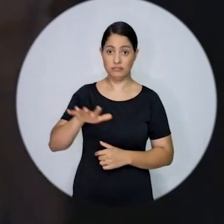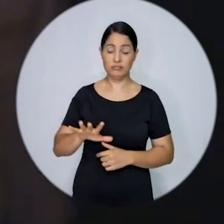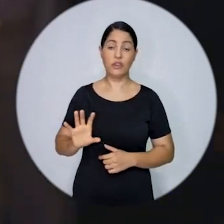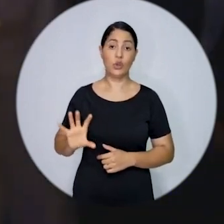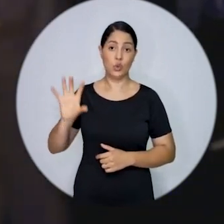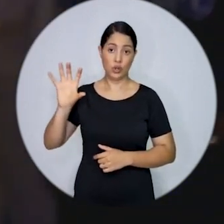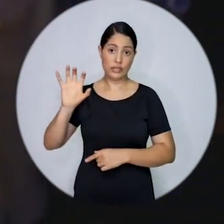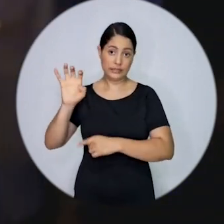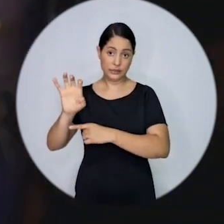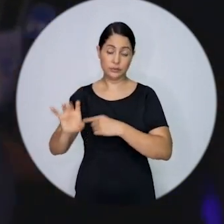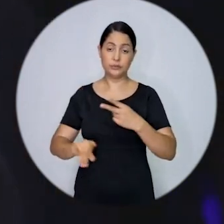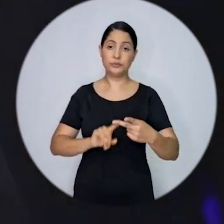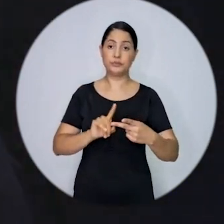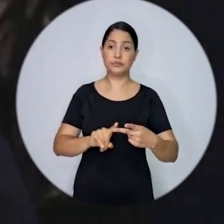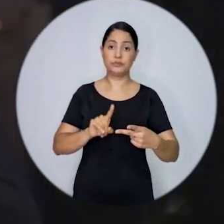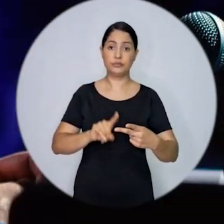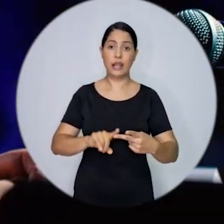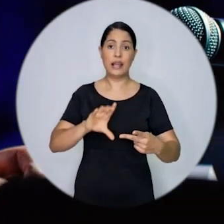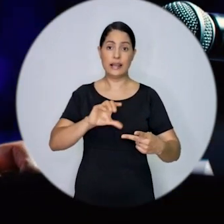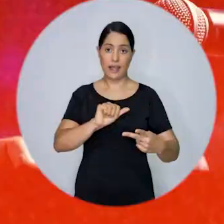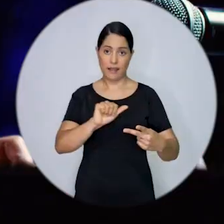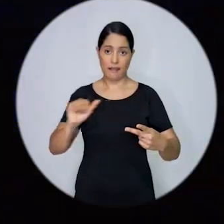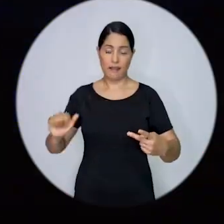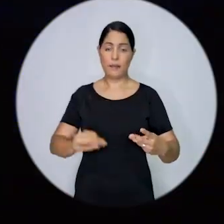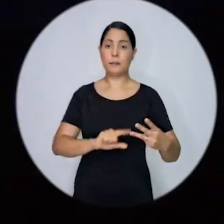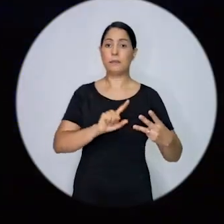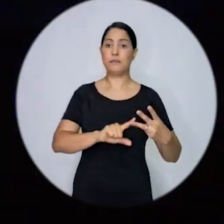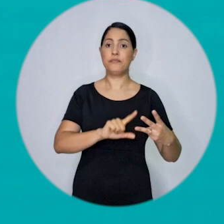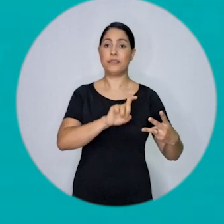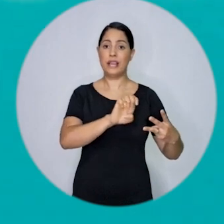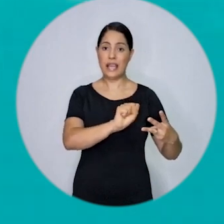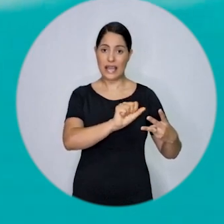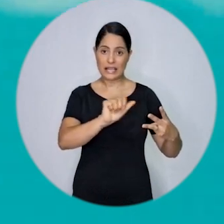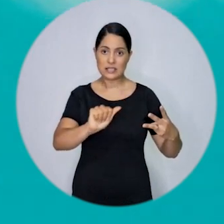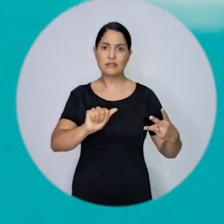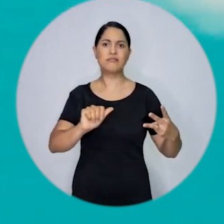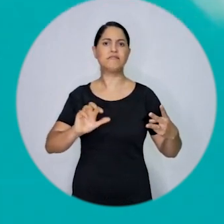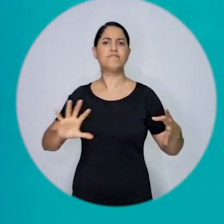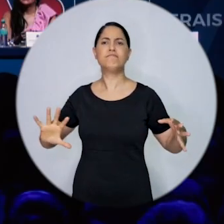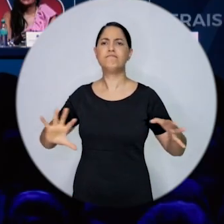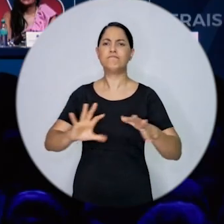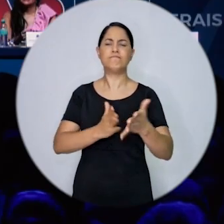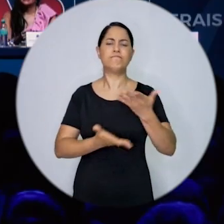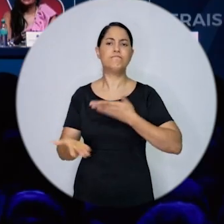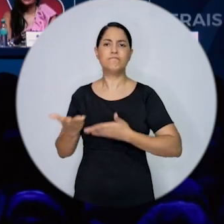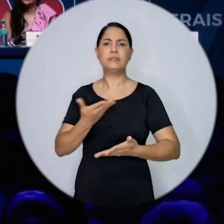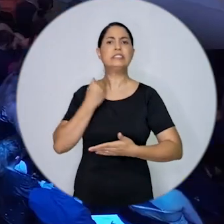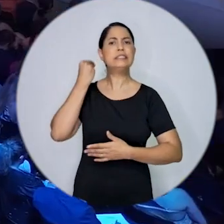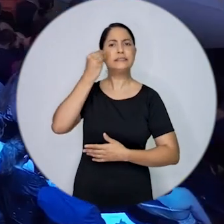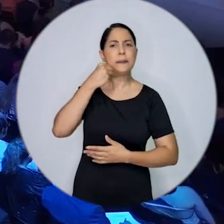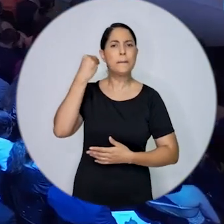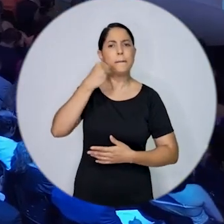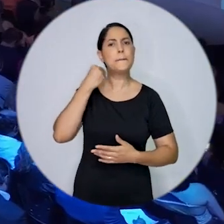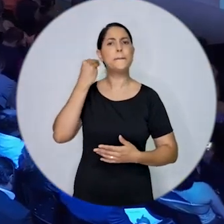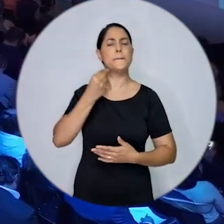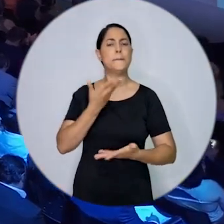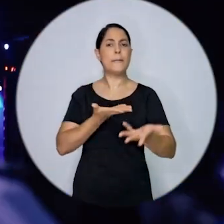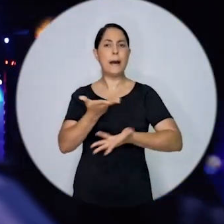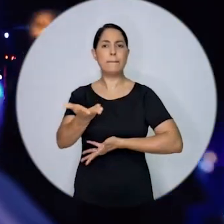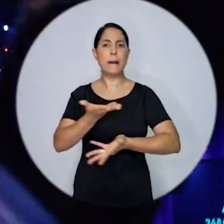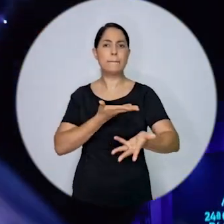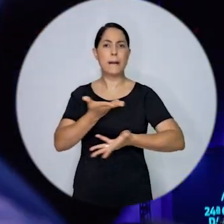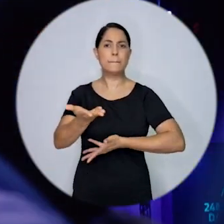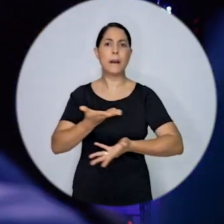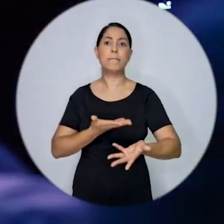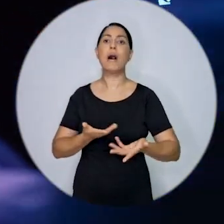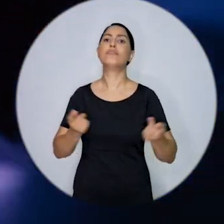caixa de assistência, seja escola, numa grande oportunidade de você trocar experiências, ver o que funcionou muito